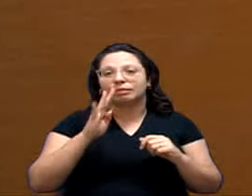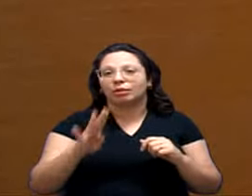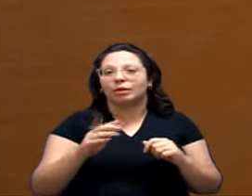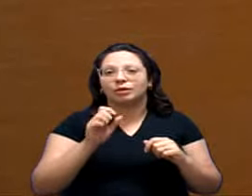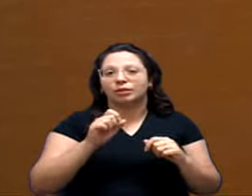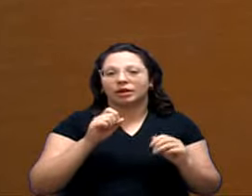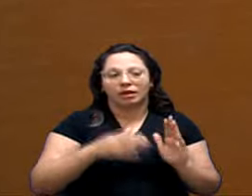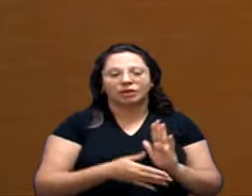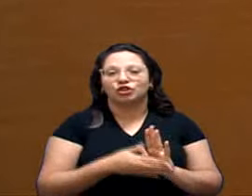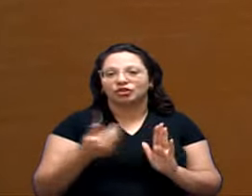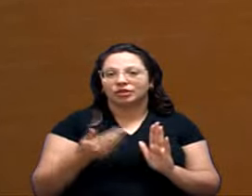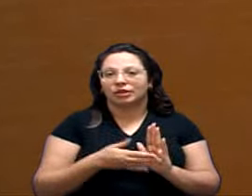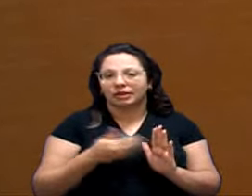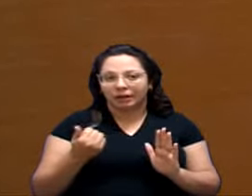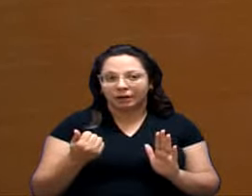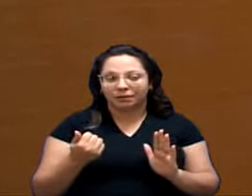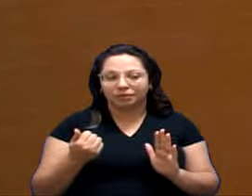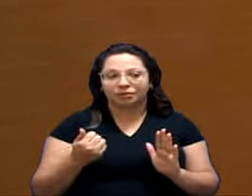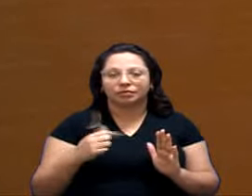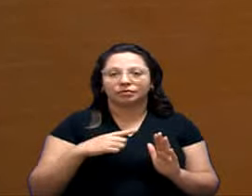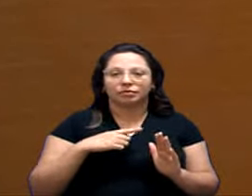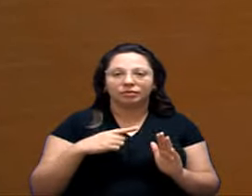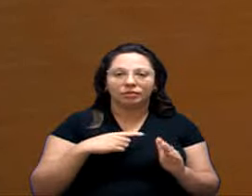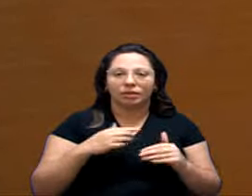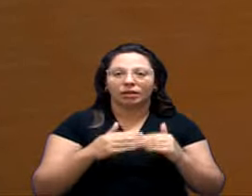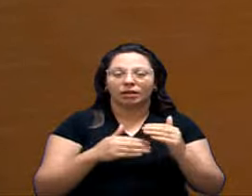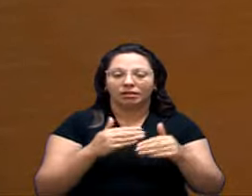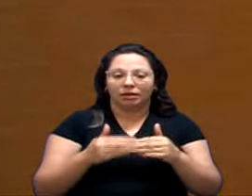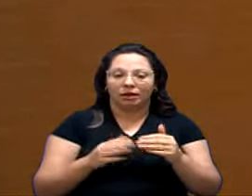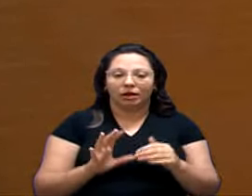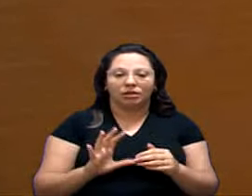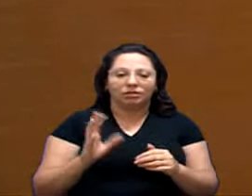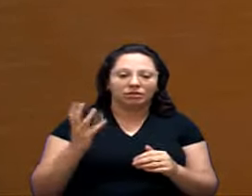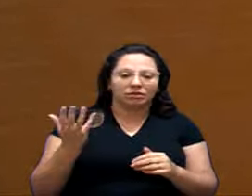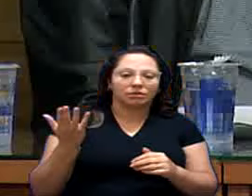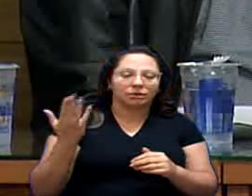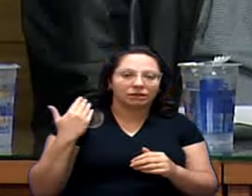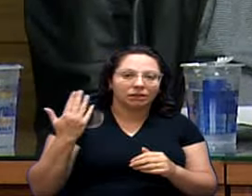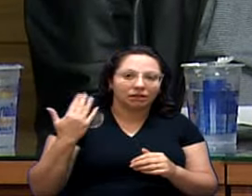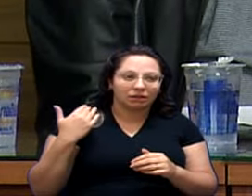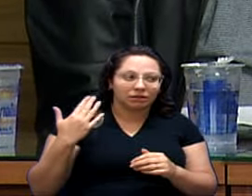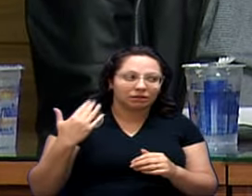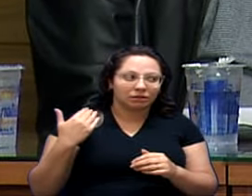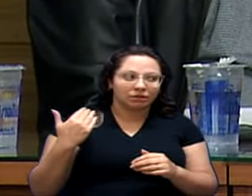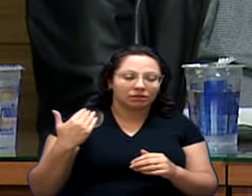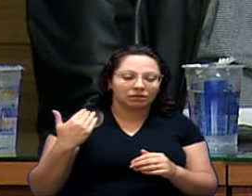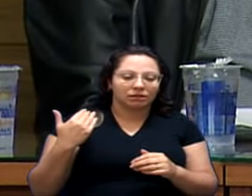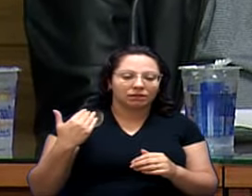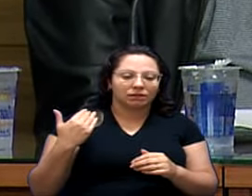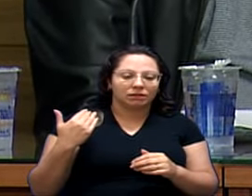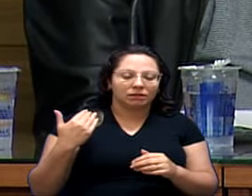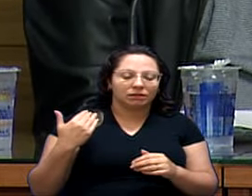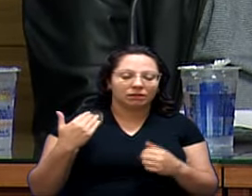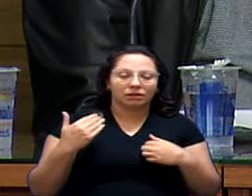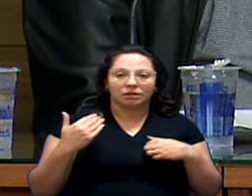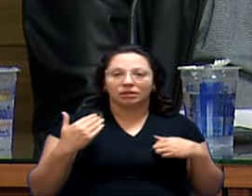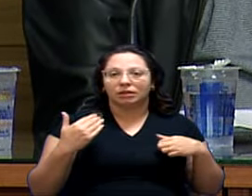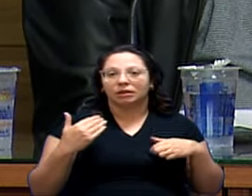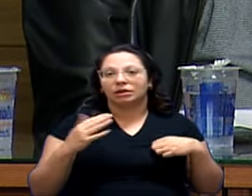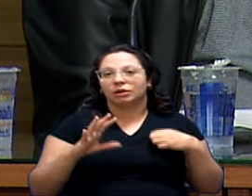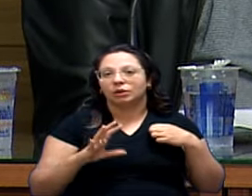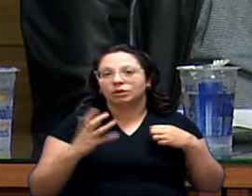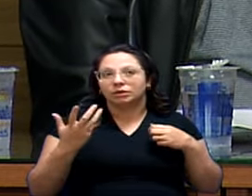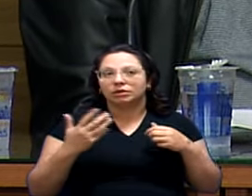eh teve-se uma uma época H uma um tempo atrás que foi até quando foi feita a parte do o